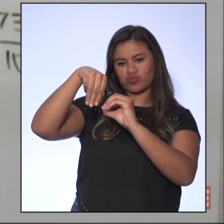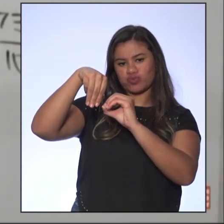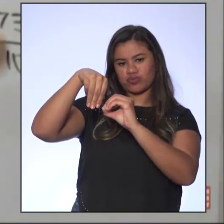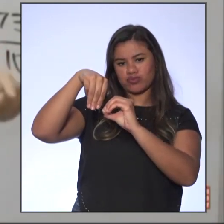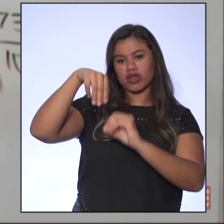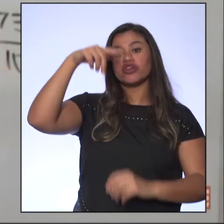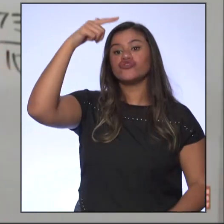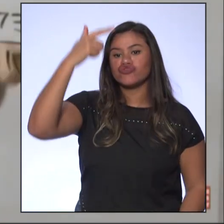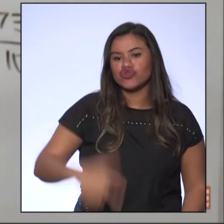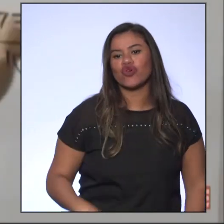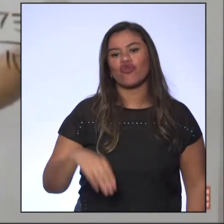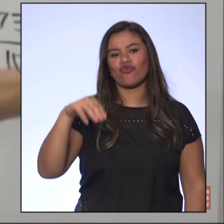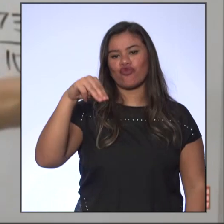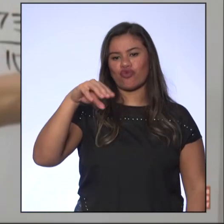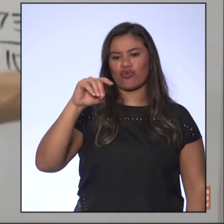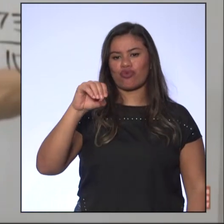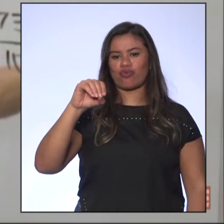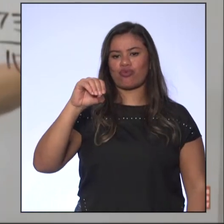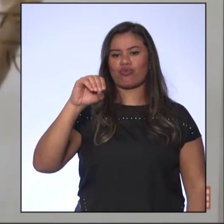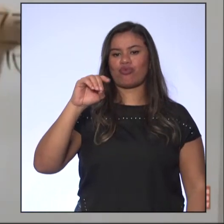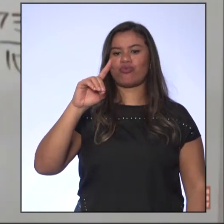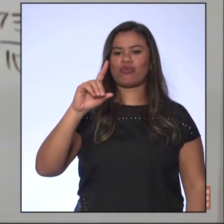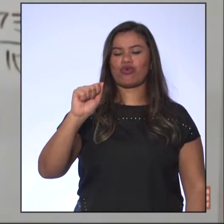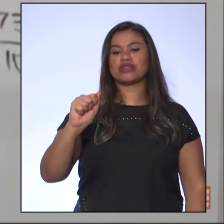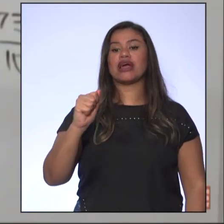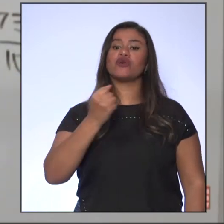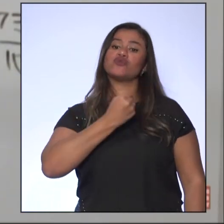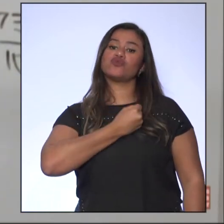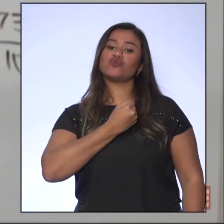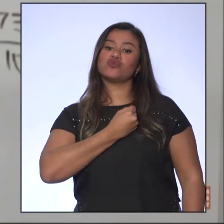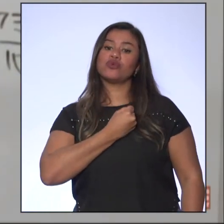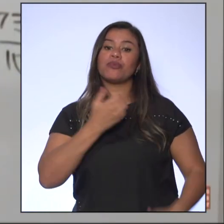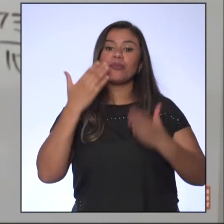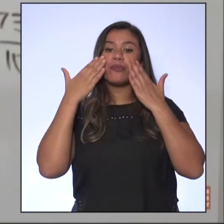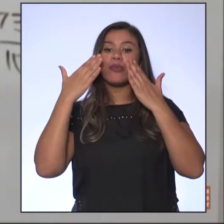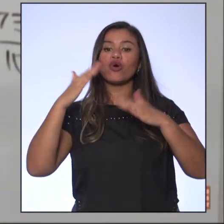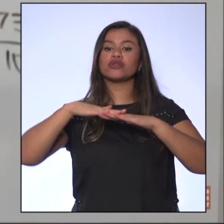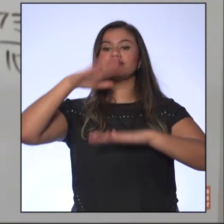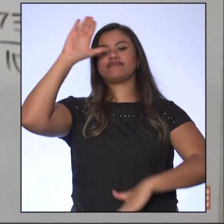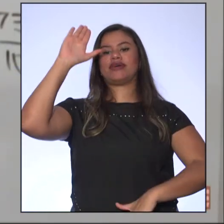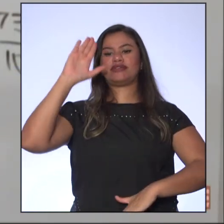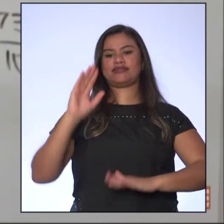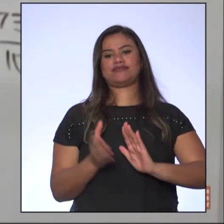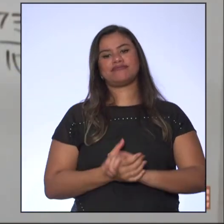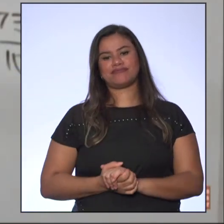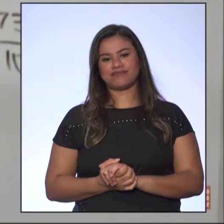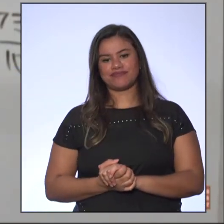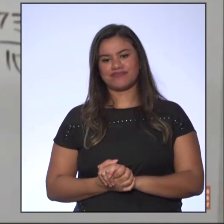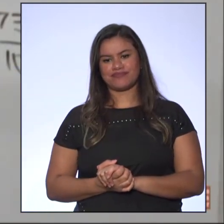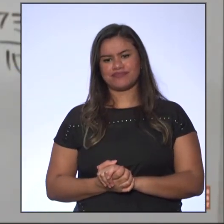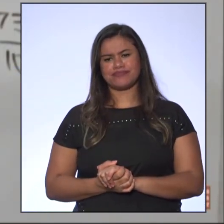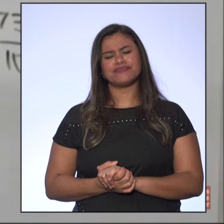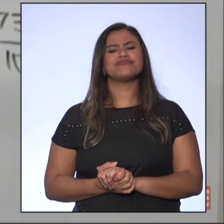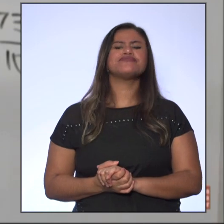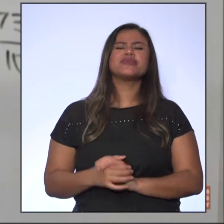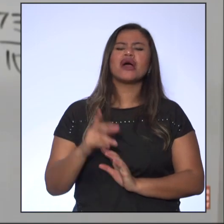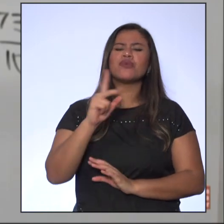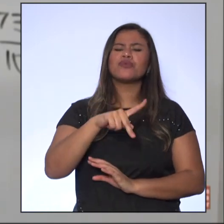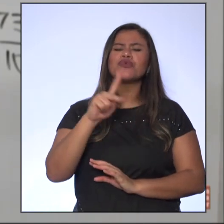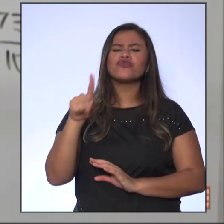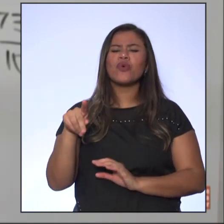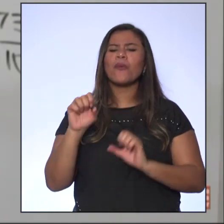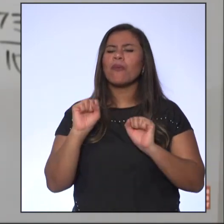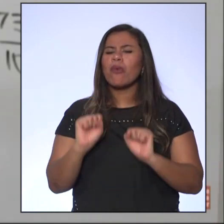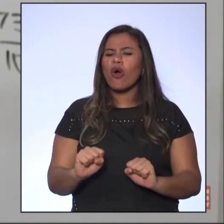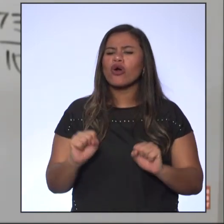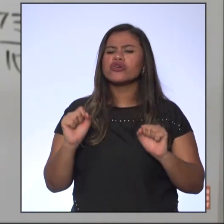é o elemento que mais aparece. Quem mais aparece é a nossa moda. Prof, posso ter duas